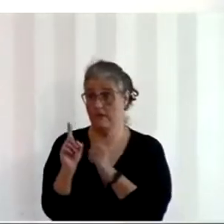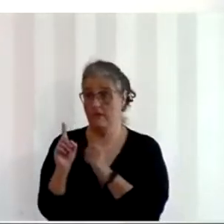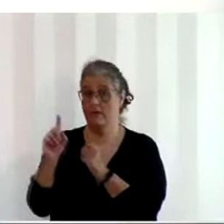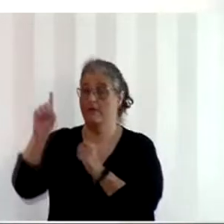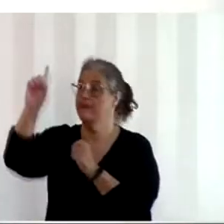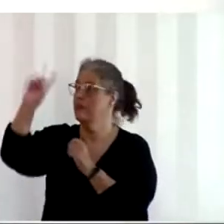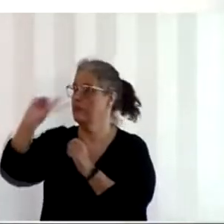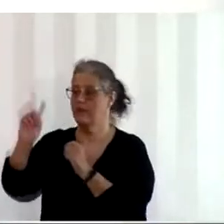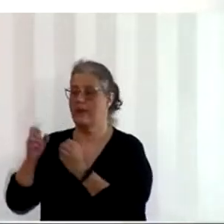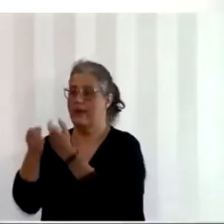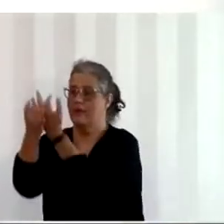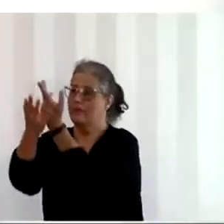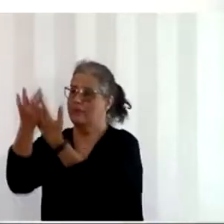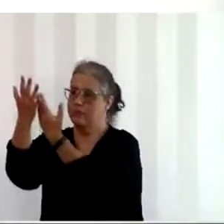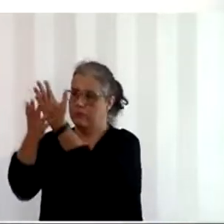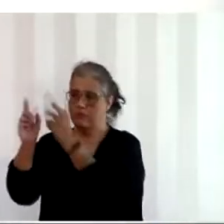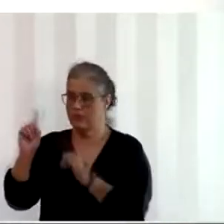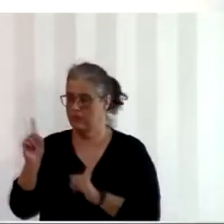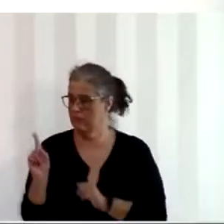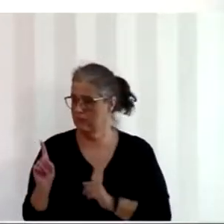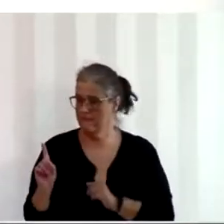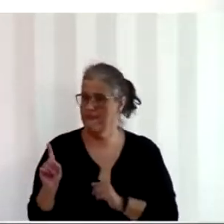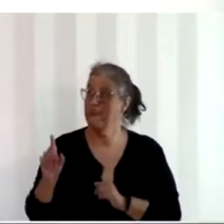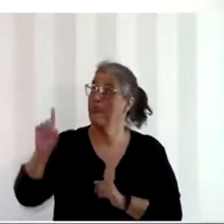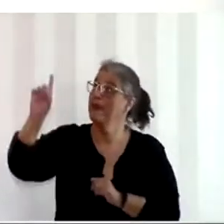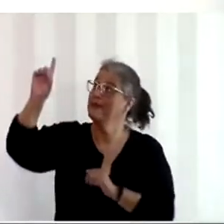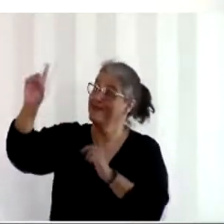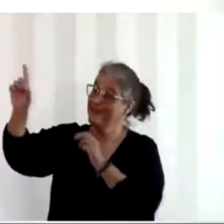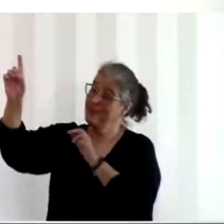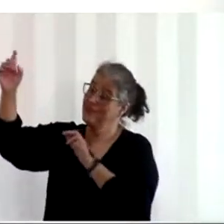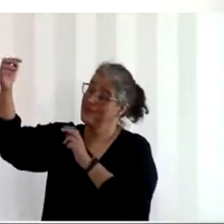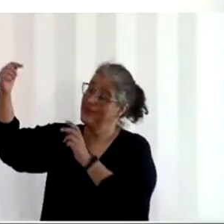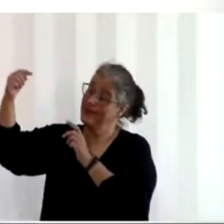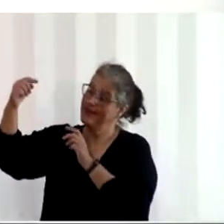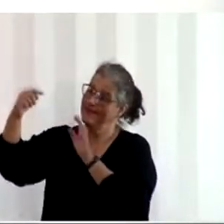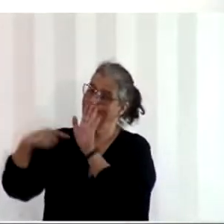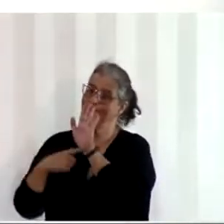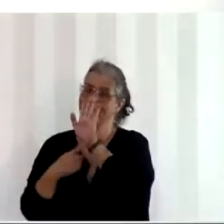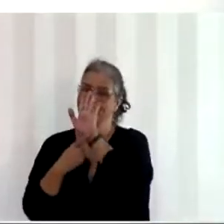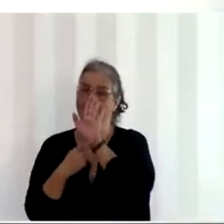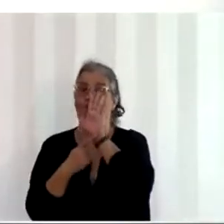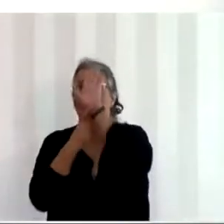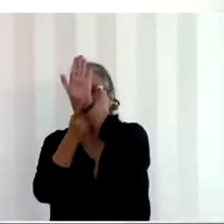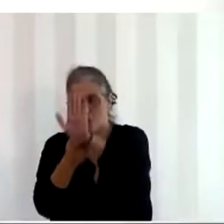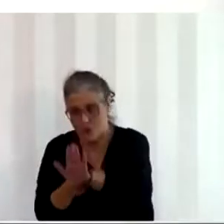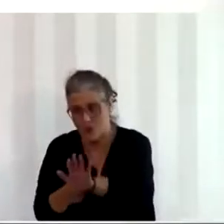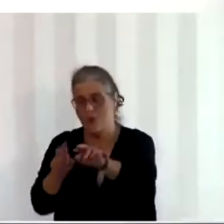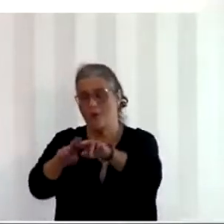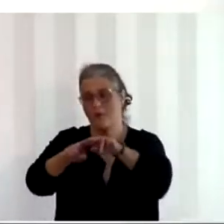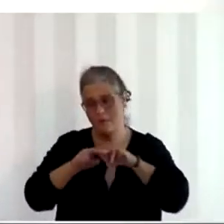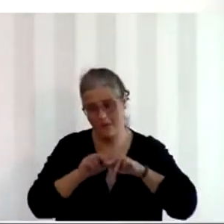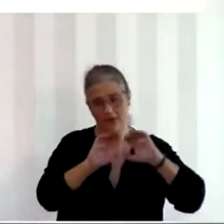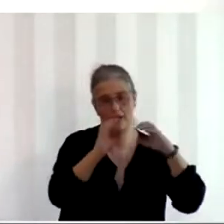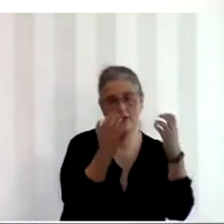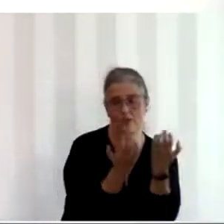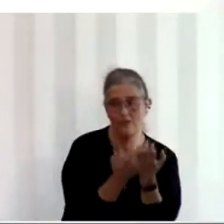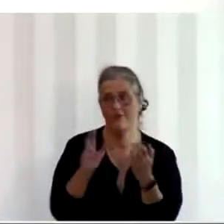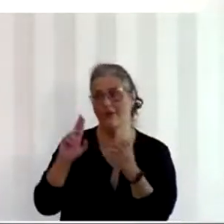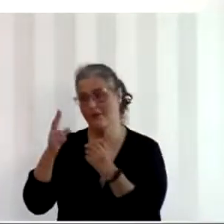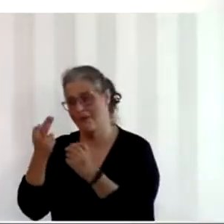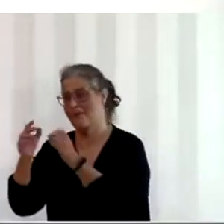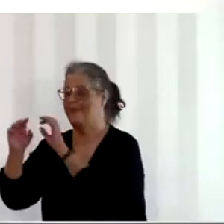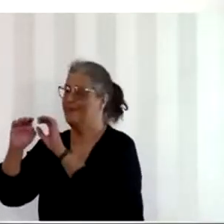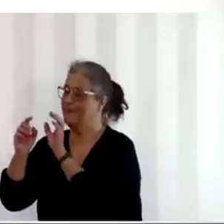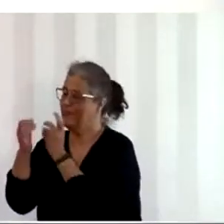é a coluna de fogo. Ele se fez representar através desses 2 meios, porque o nosso Deus é Espírito.